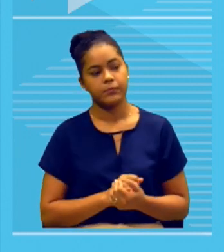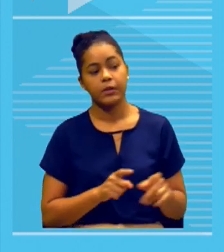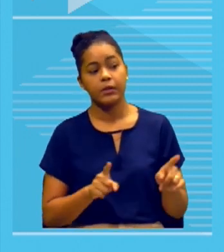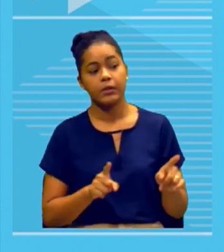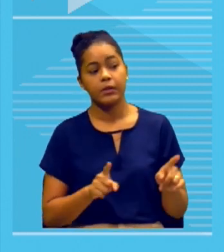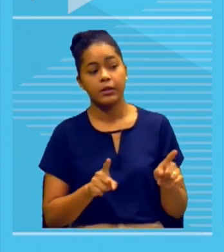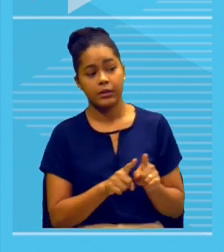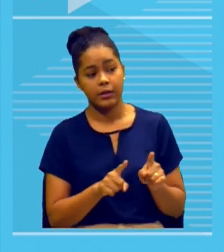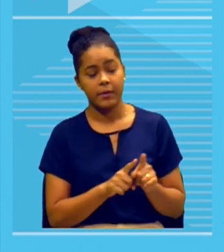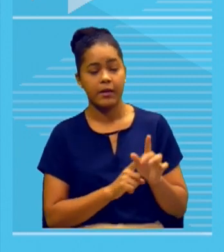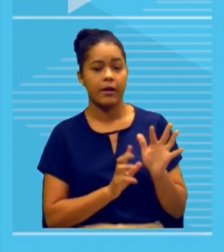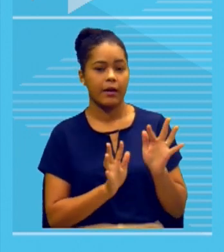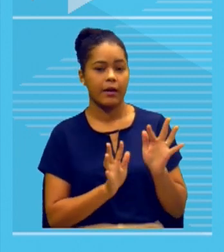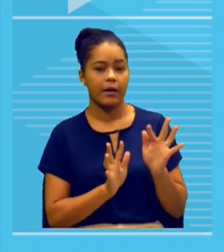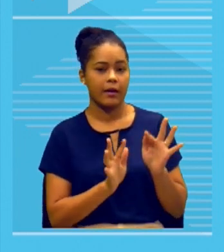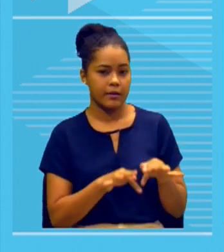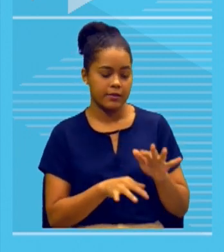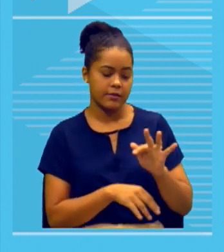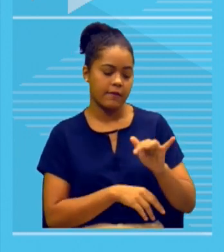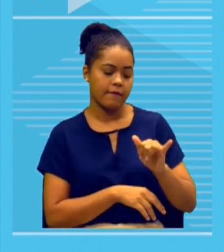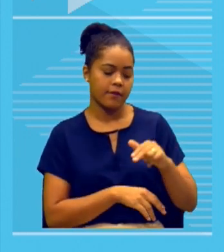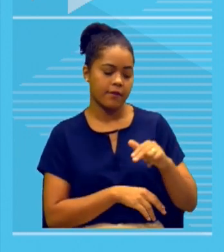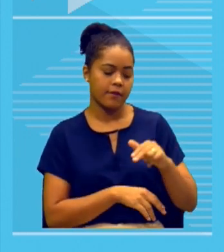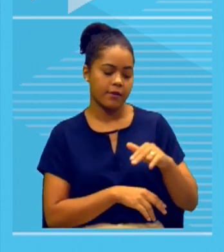e as finais